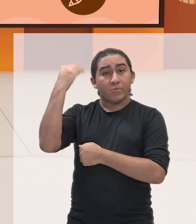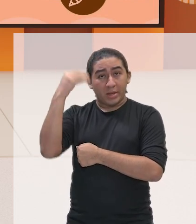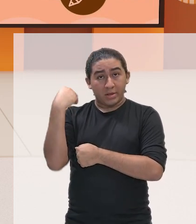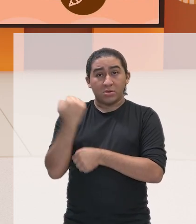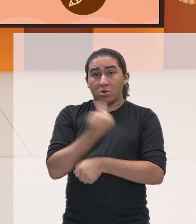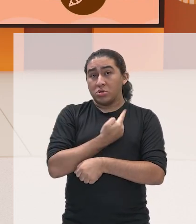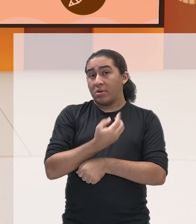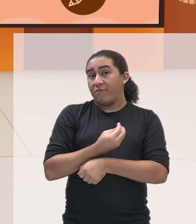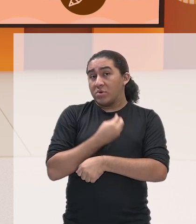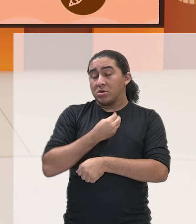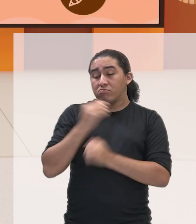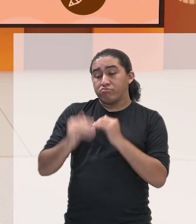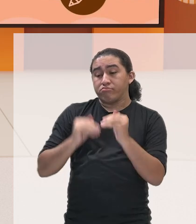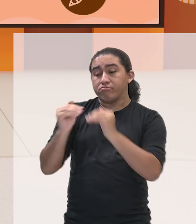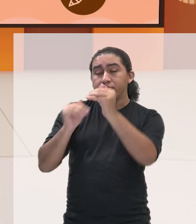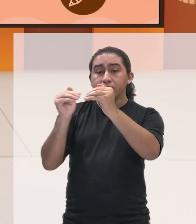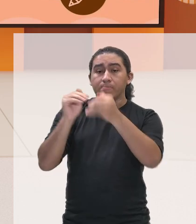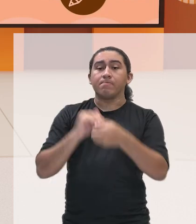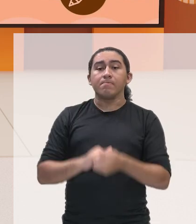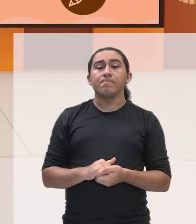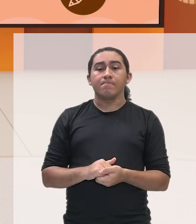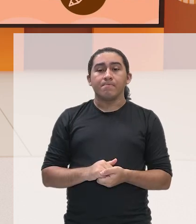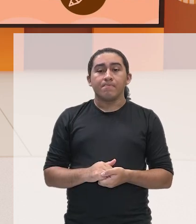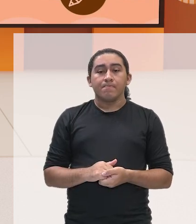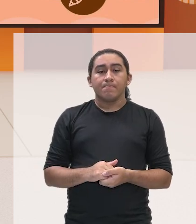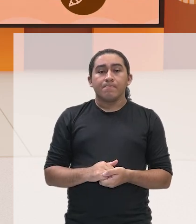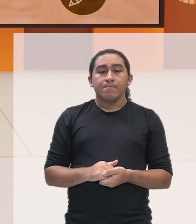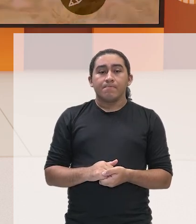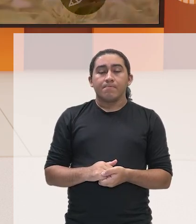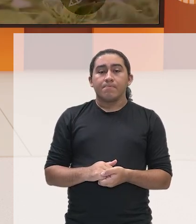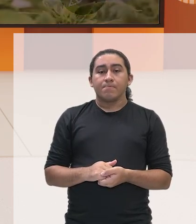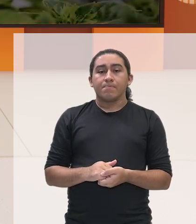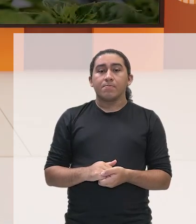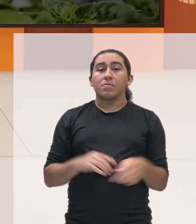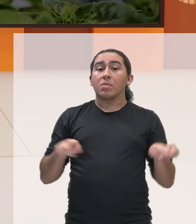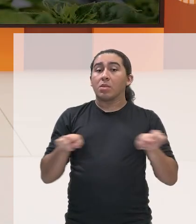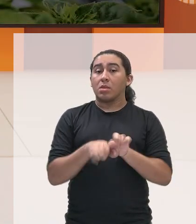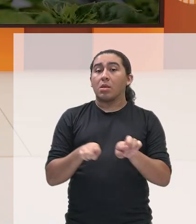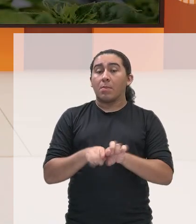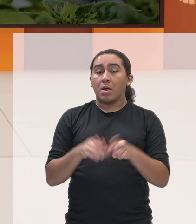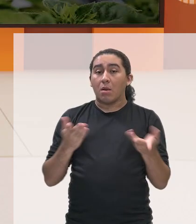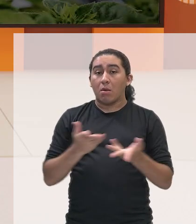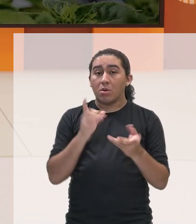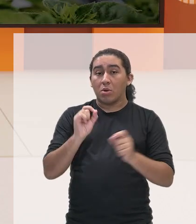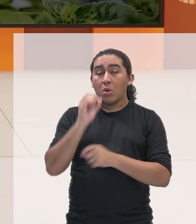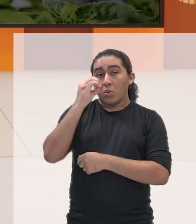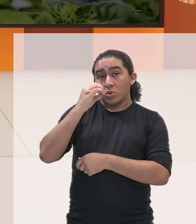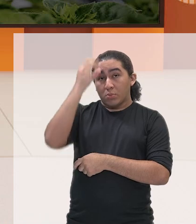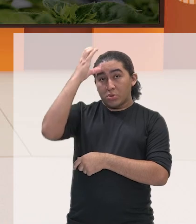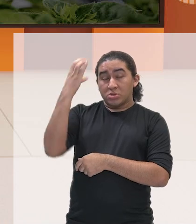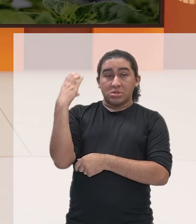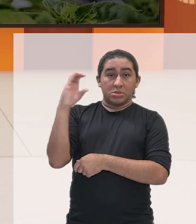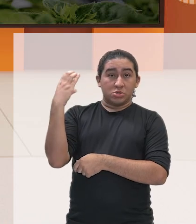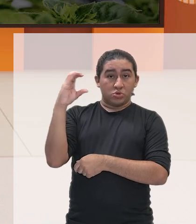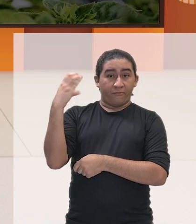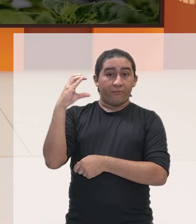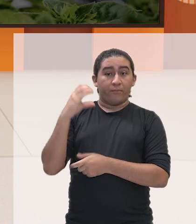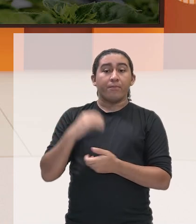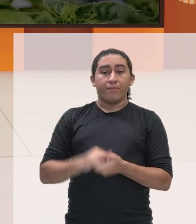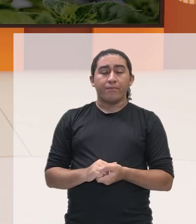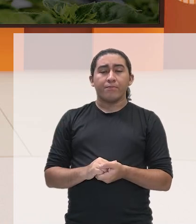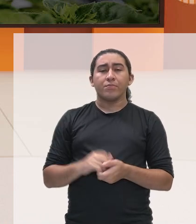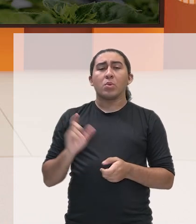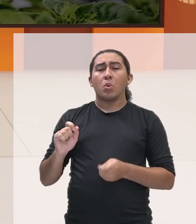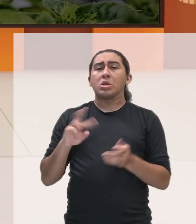vida caminha com isso aí, com essas coisas. E aí nós vamos passar para o conhecimento científico. O que é